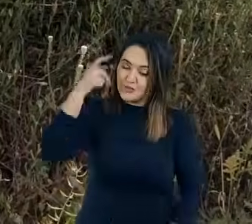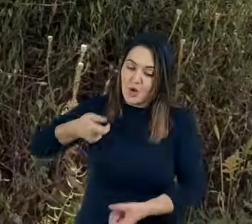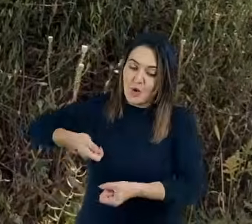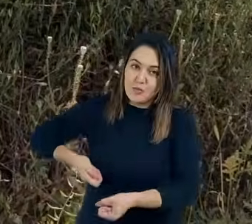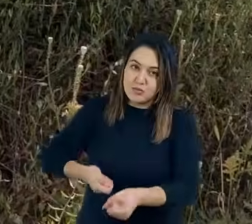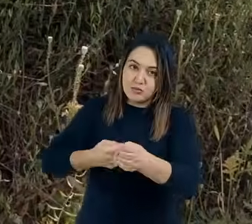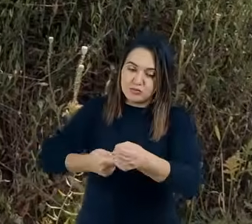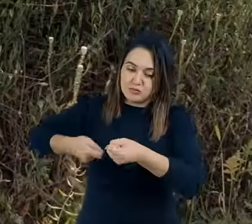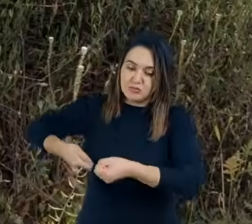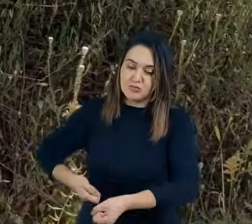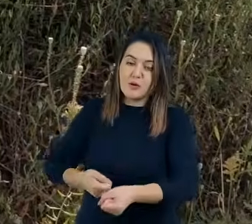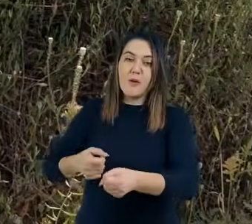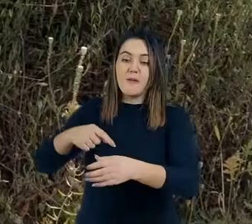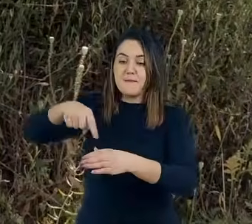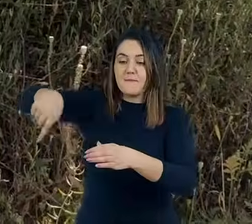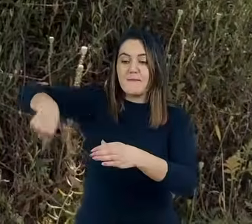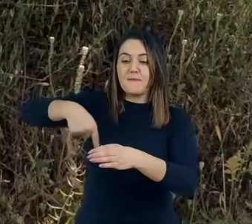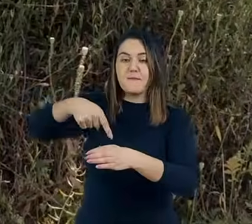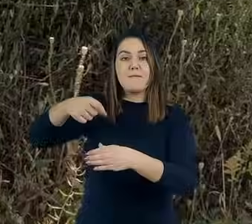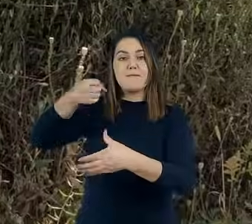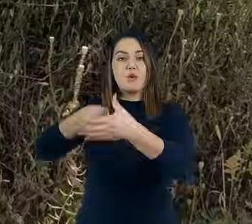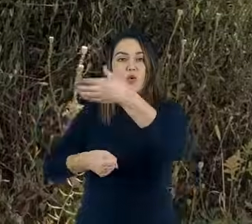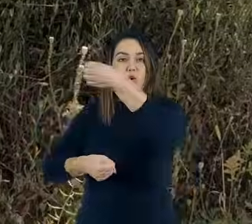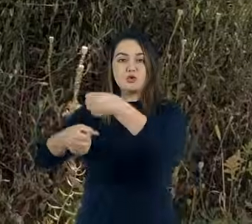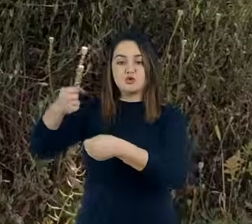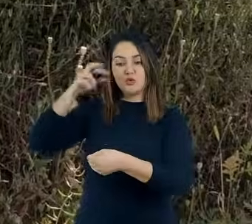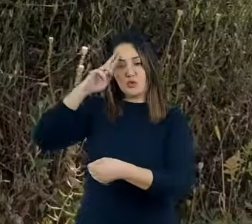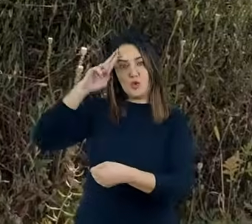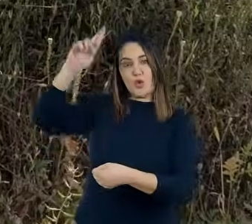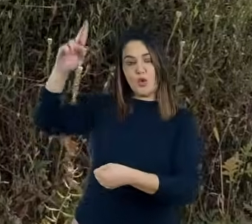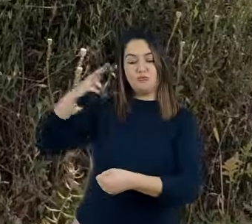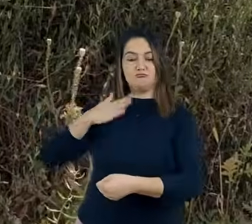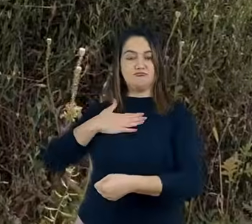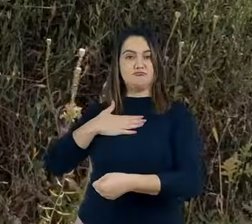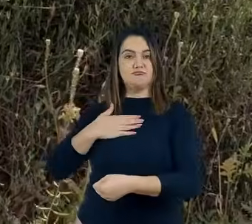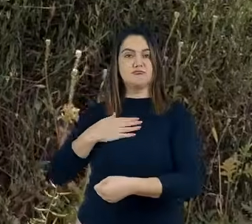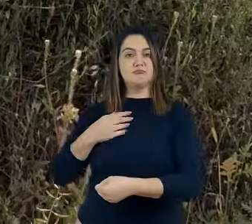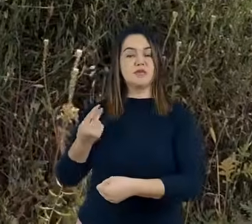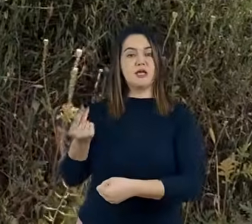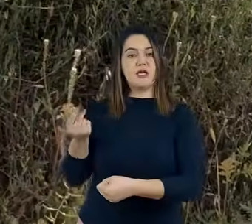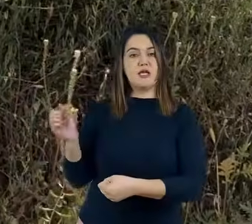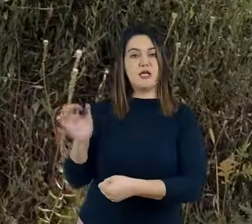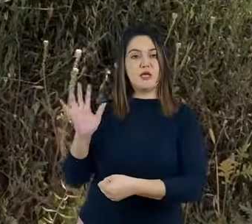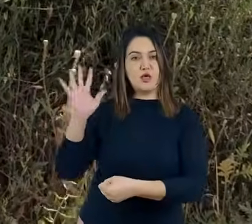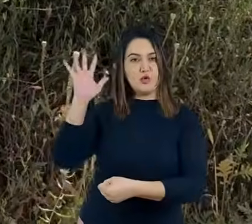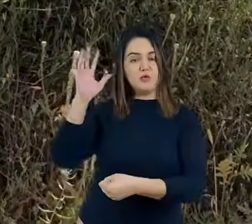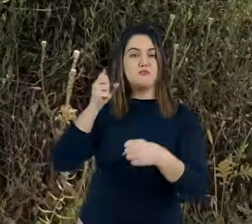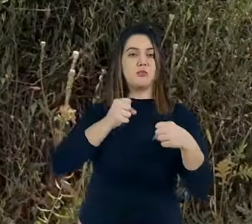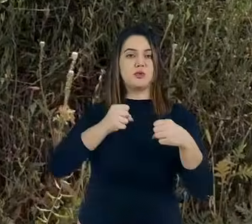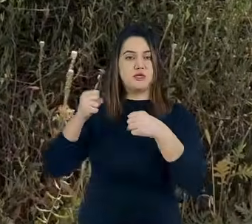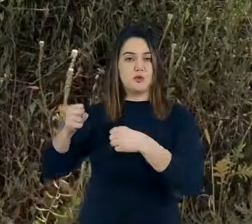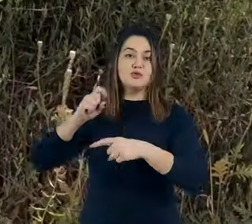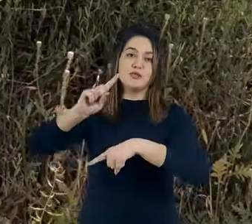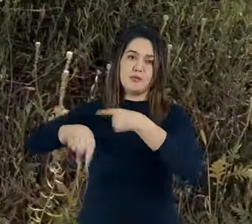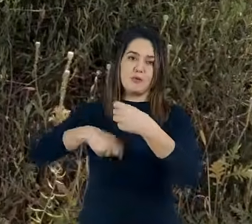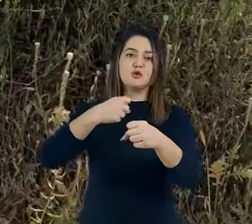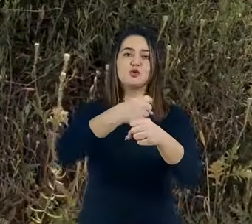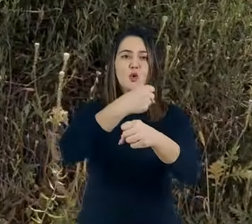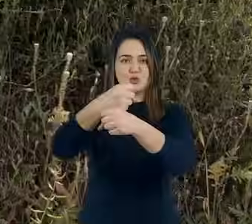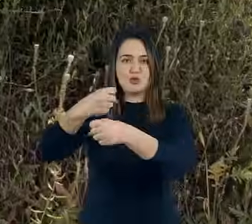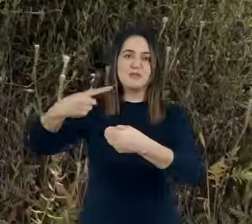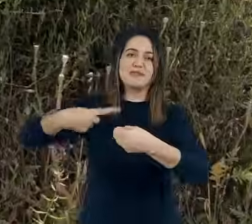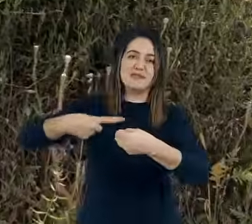escavou um poço aqui, tornou-se dono dele, muito rico, muito poderoso, e depois veio a existir a cidade de